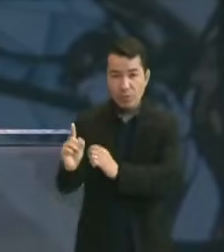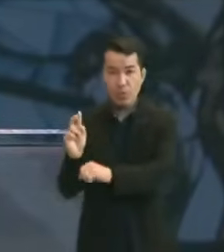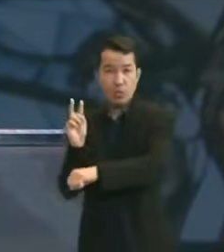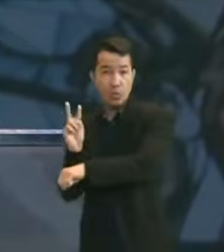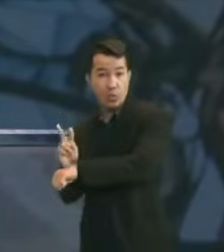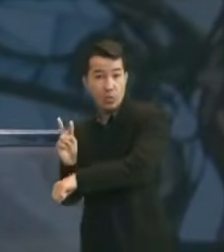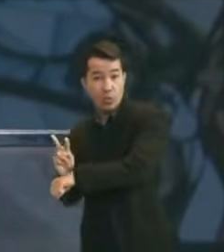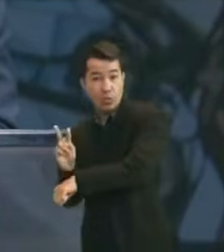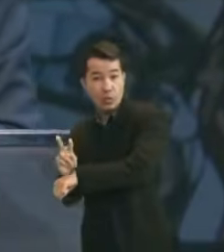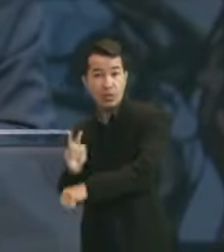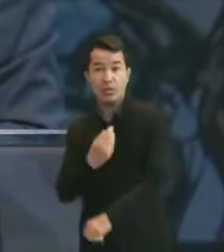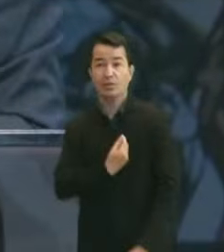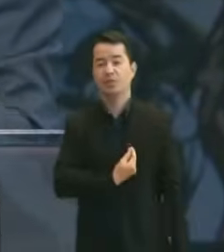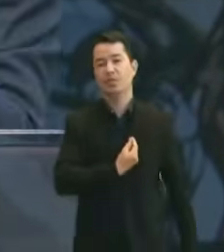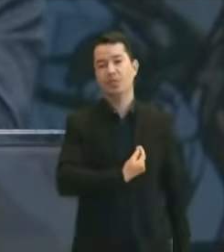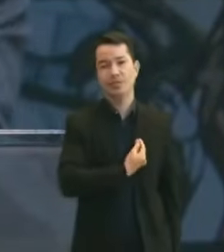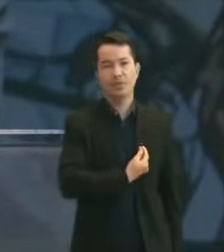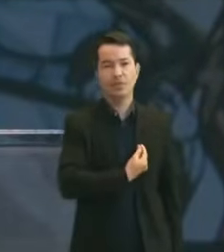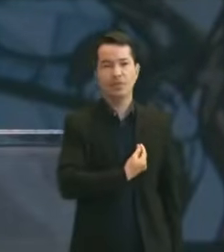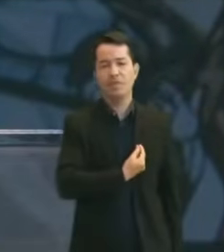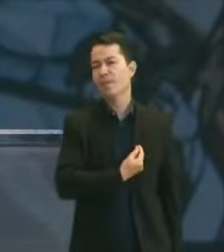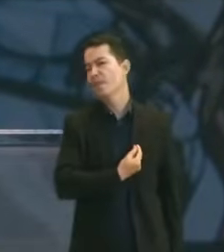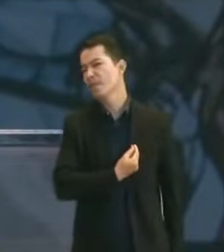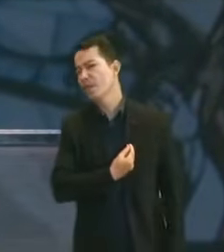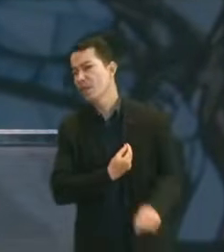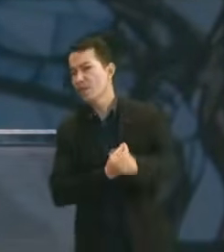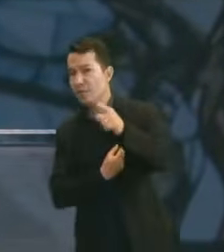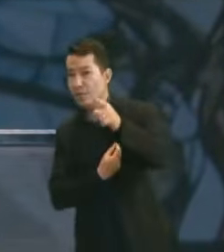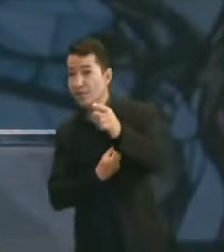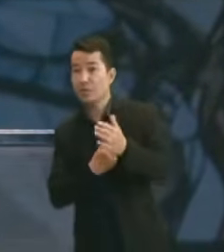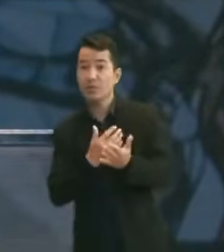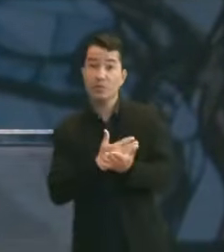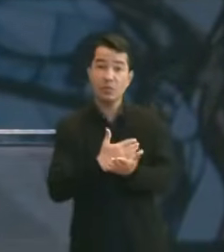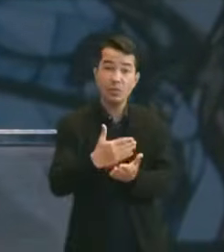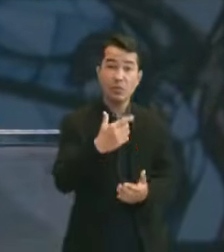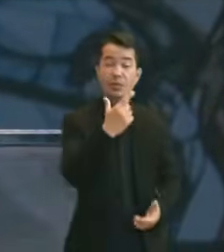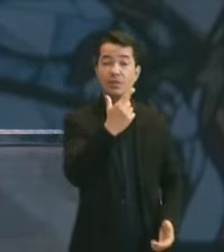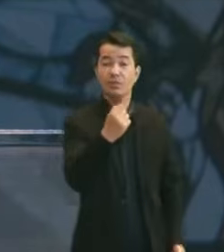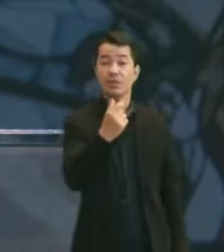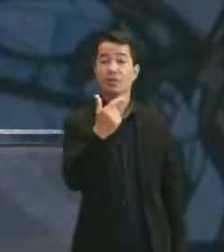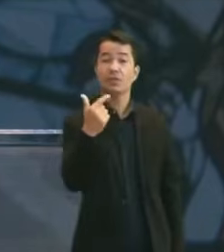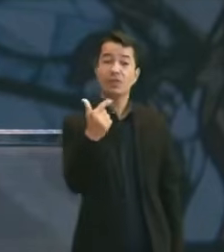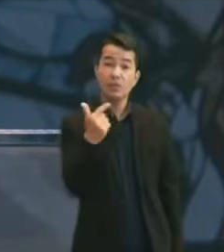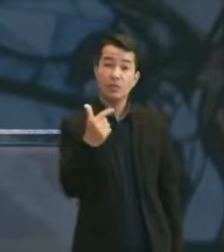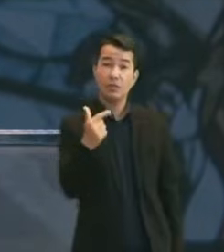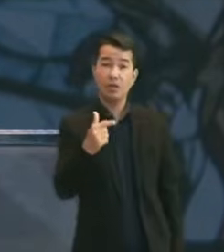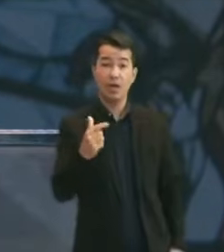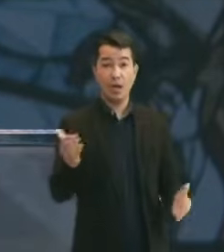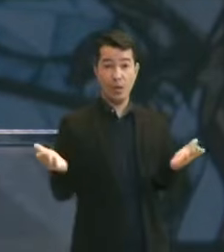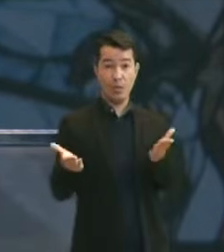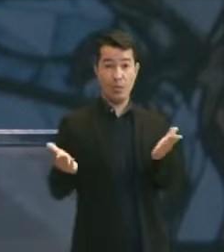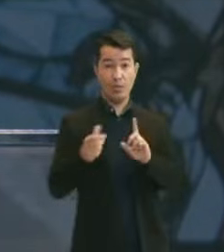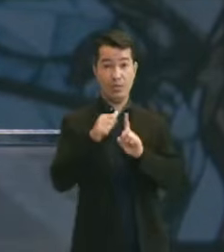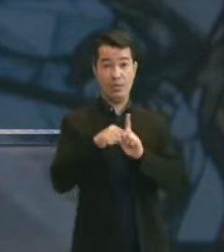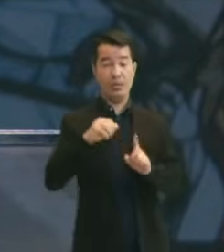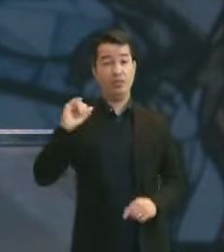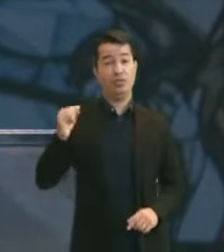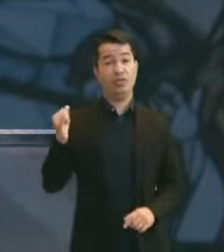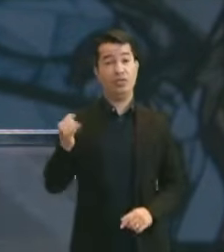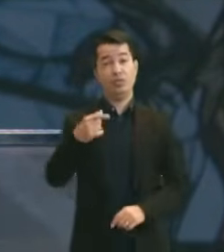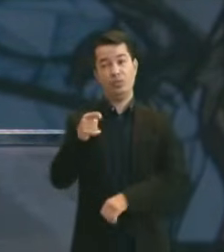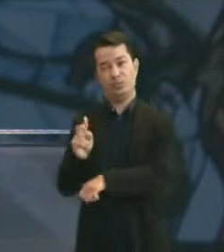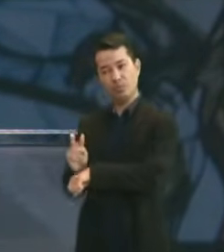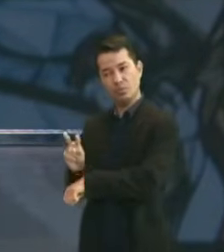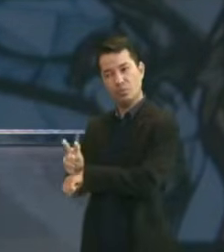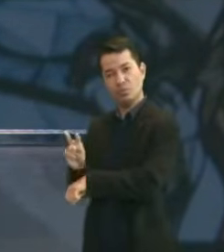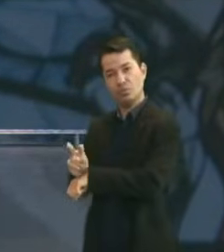cuidado mútuo da vida cristã. Que tal você já começar 2022, já começar em janeiro, essa dinâmica de cuidar de alguém,